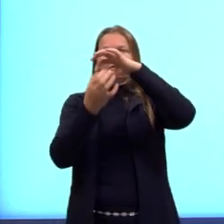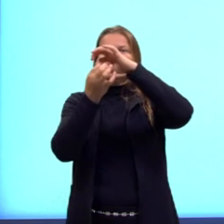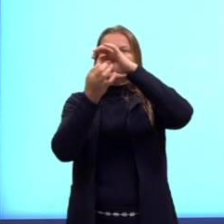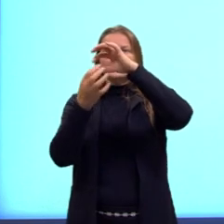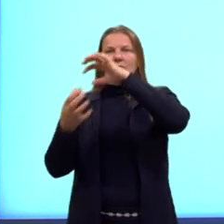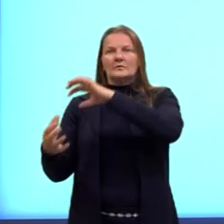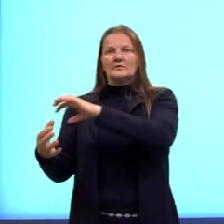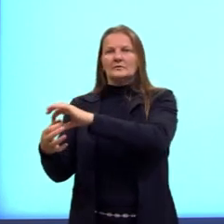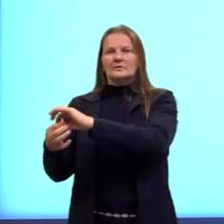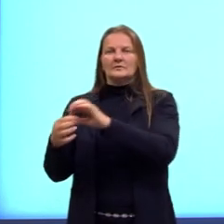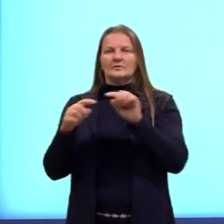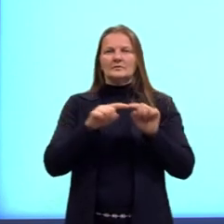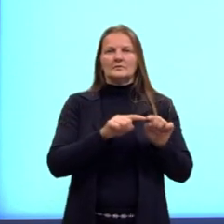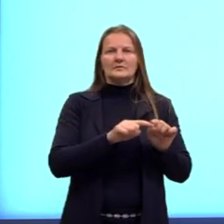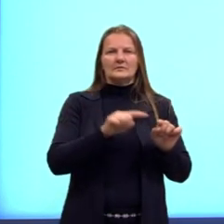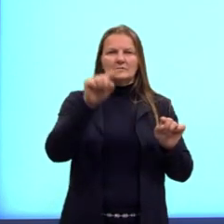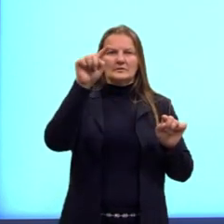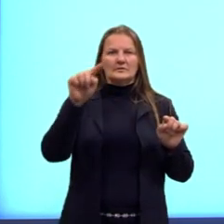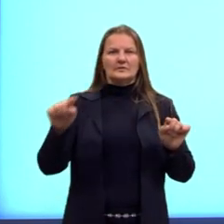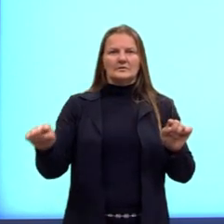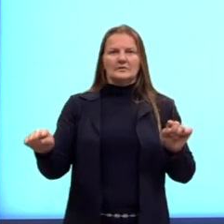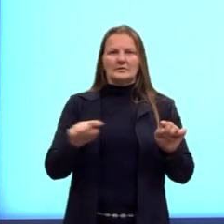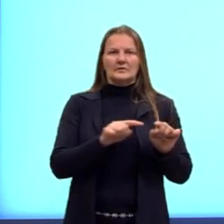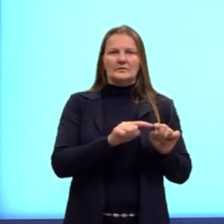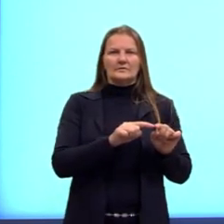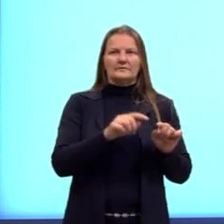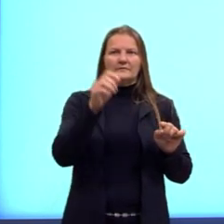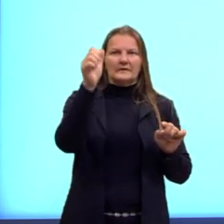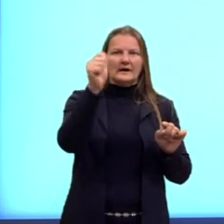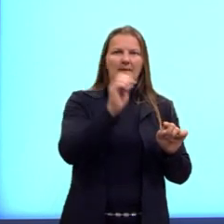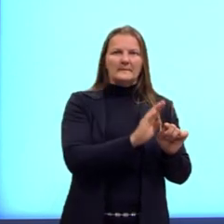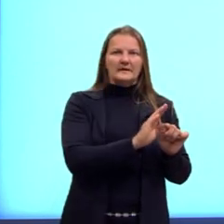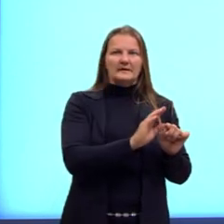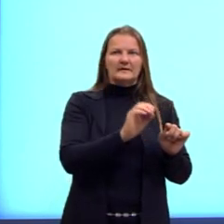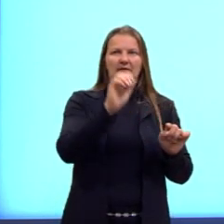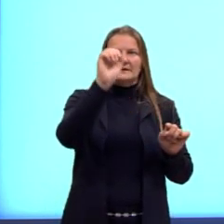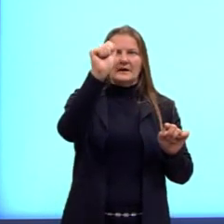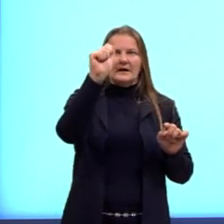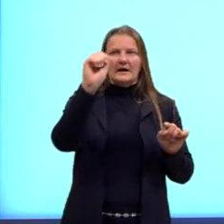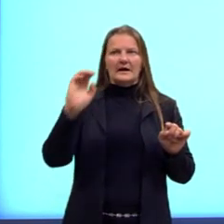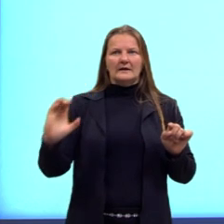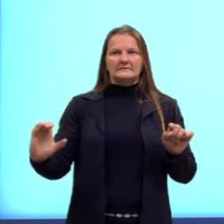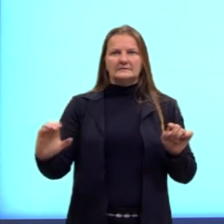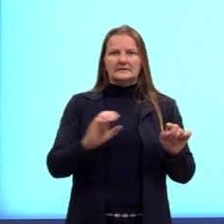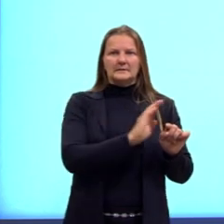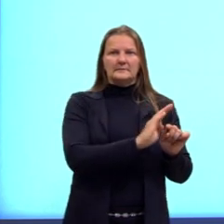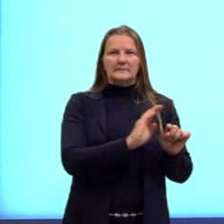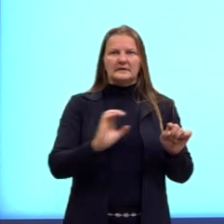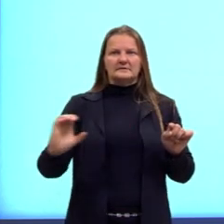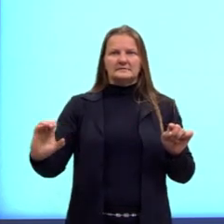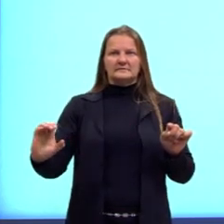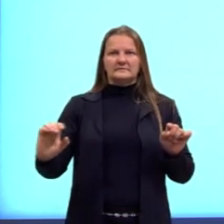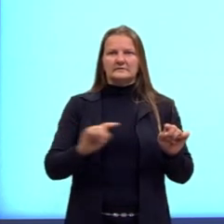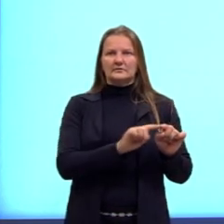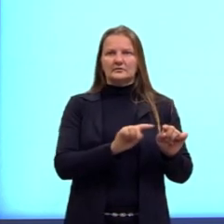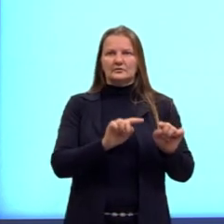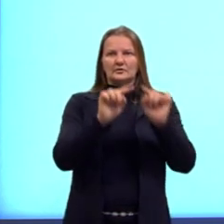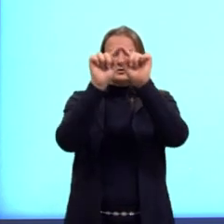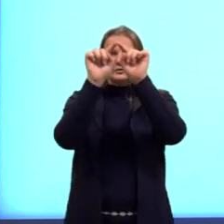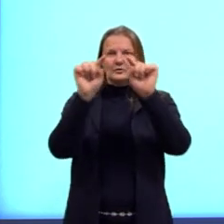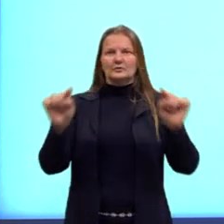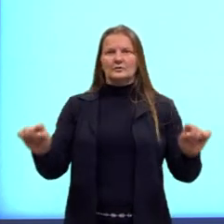então nós temos o lado AB o lado BC a c&a a união